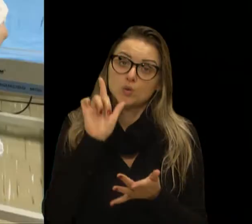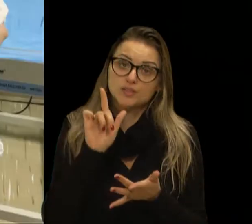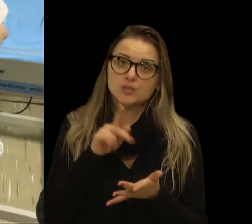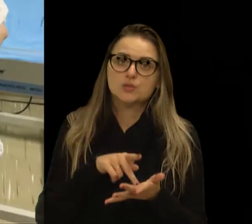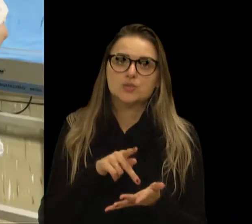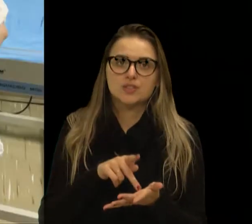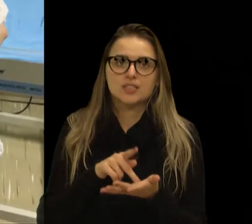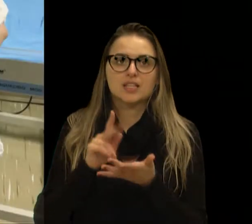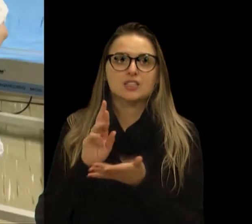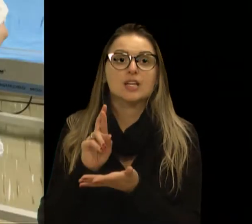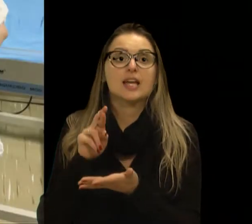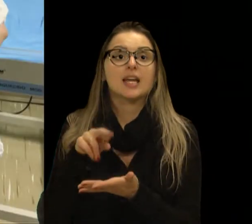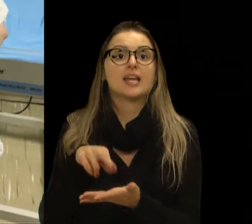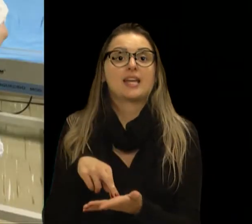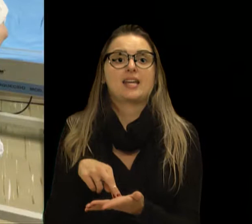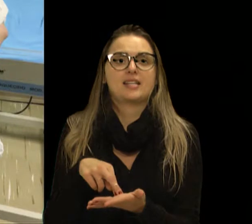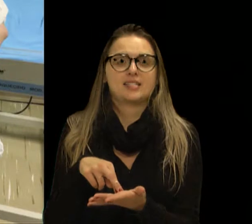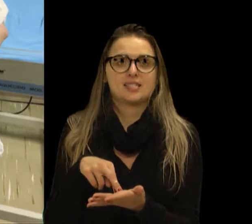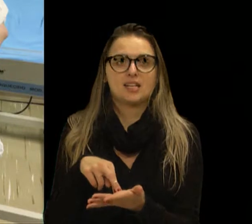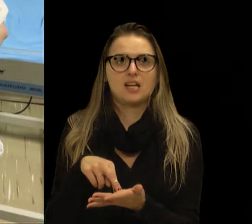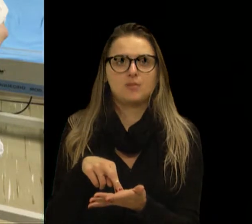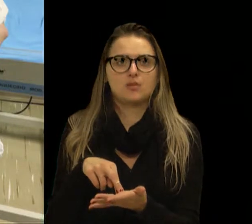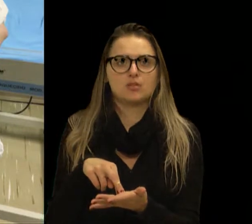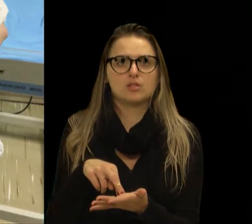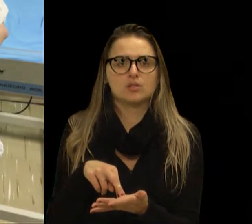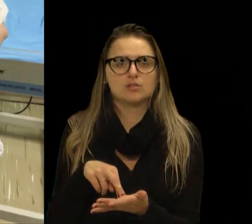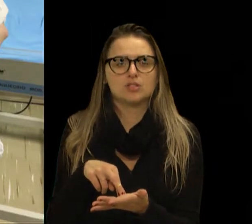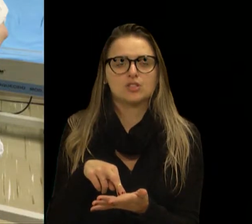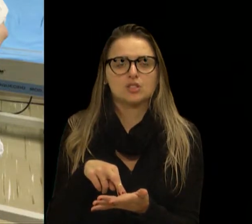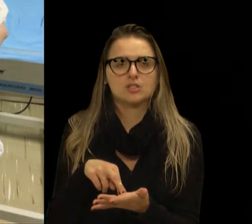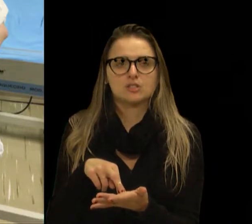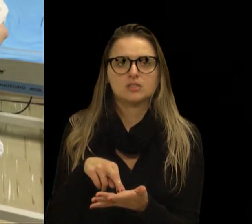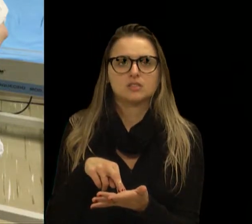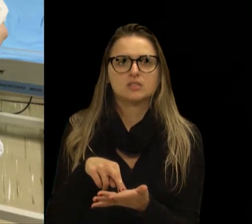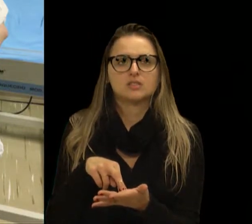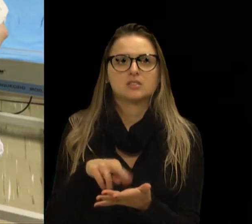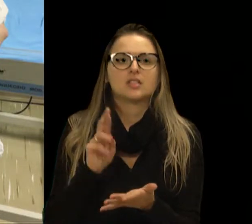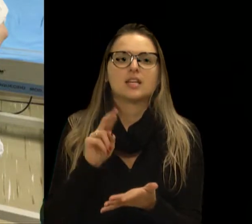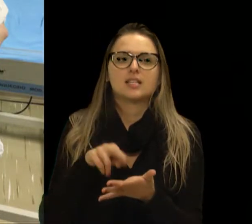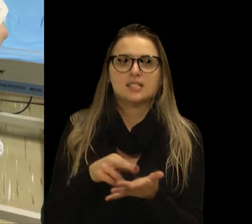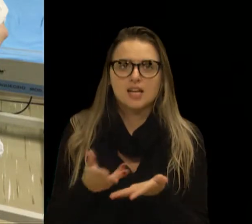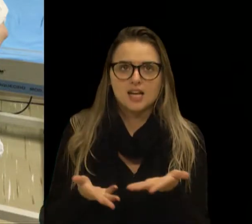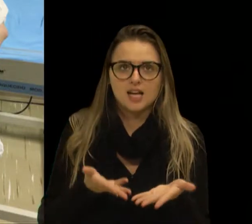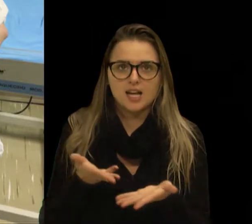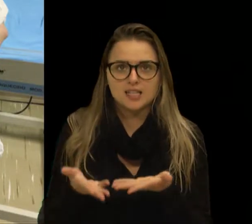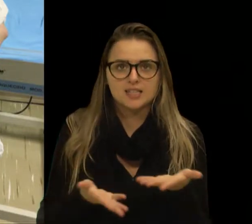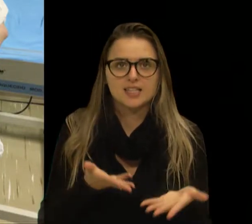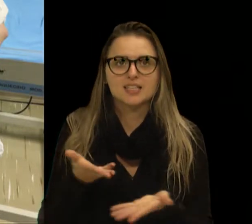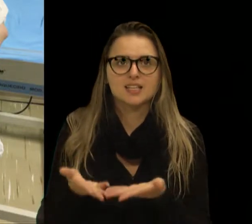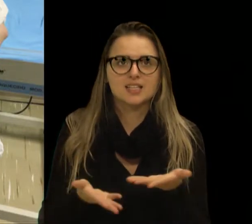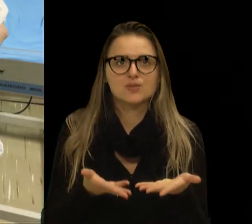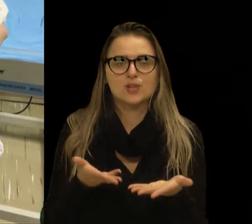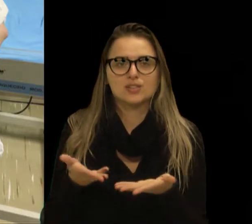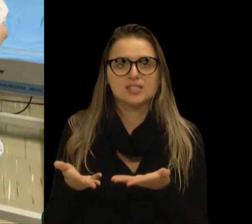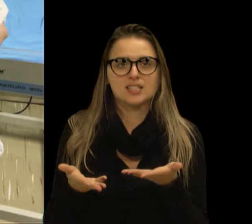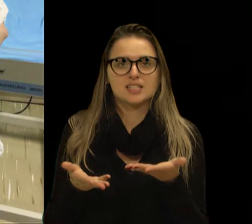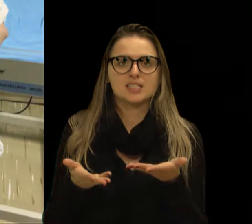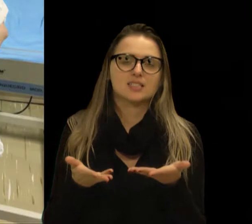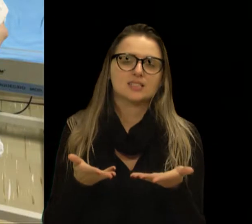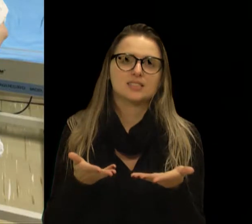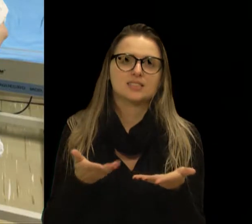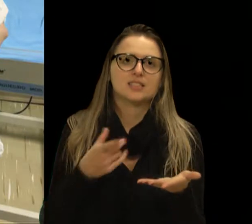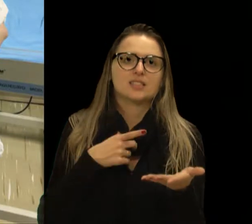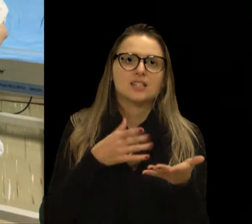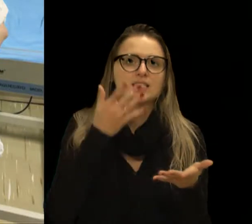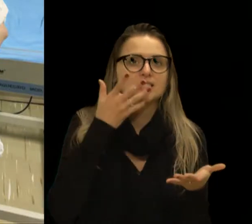realmente me realizar profissionalmente, atendendo uma população mais carente, mais